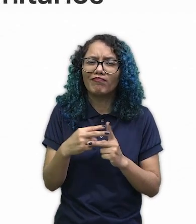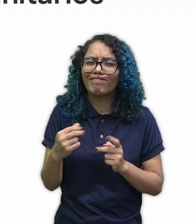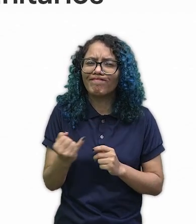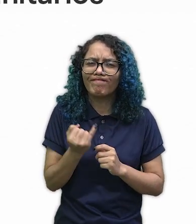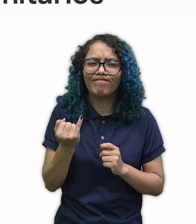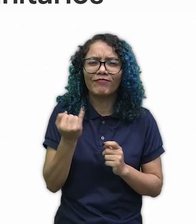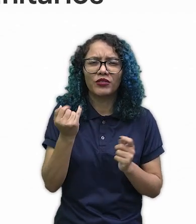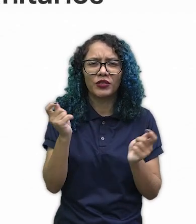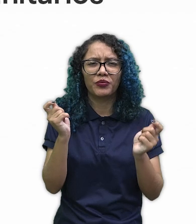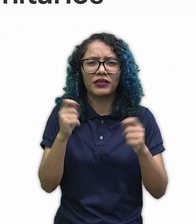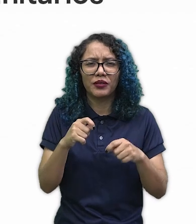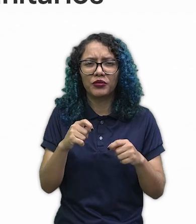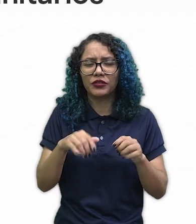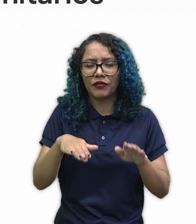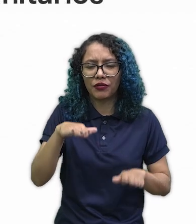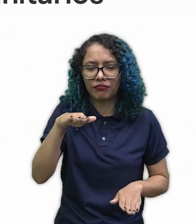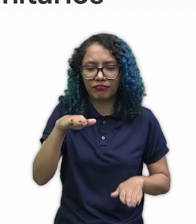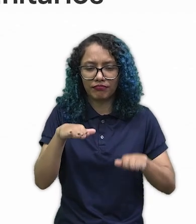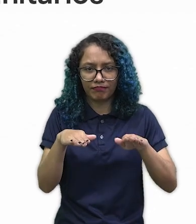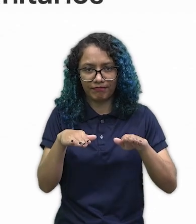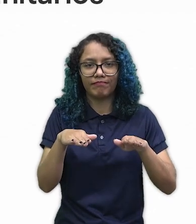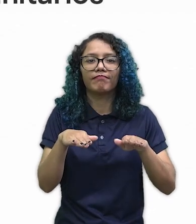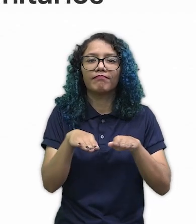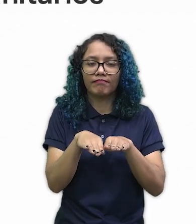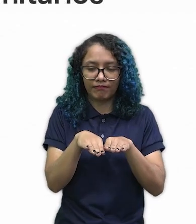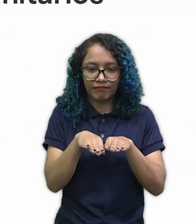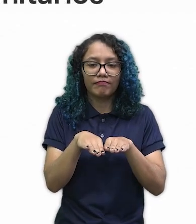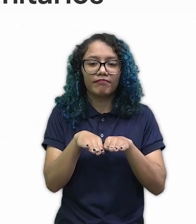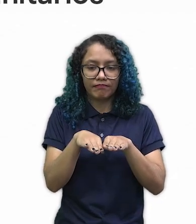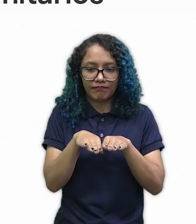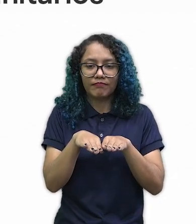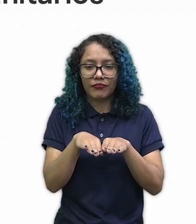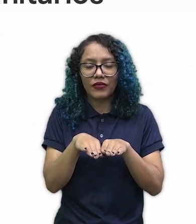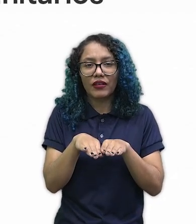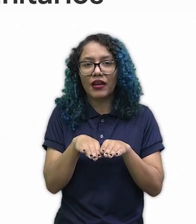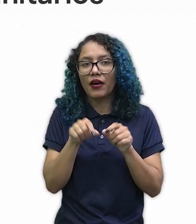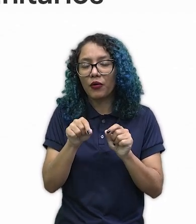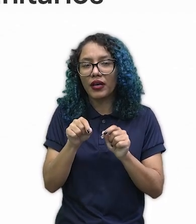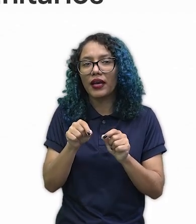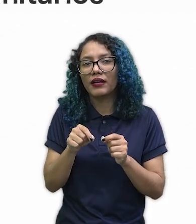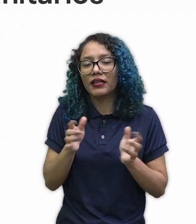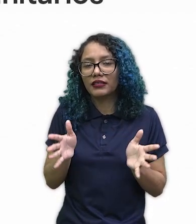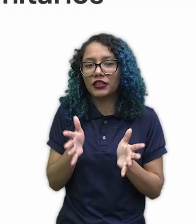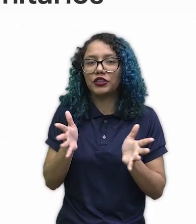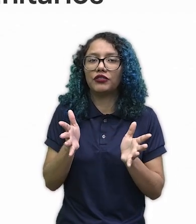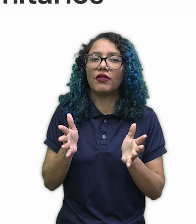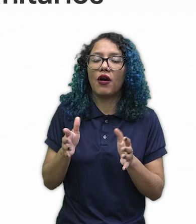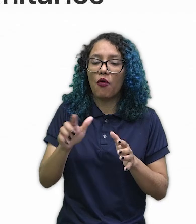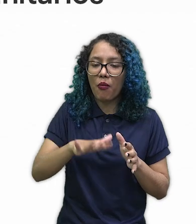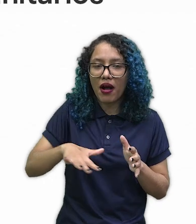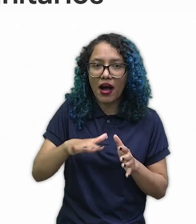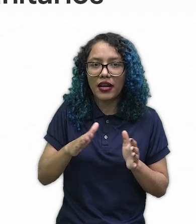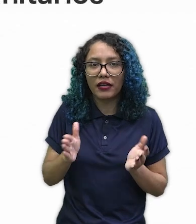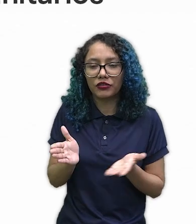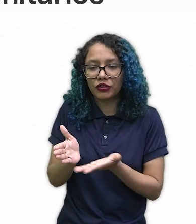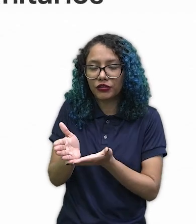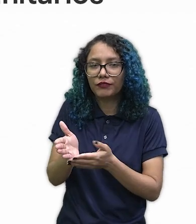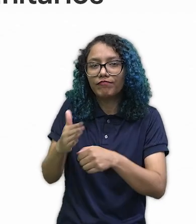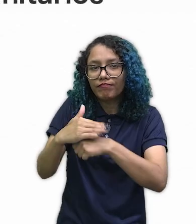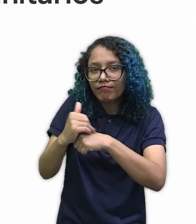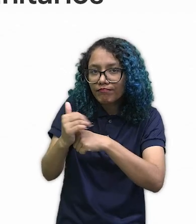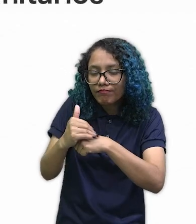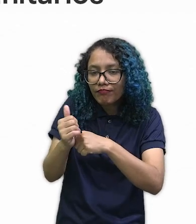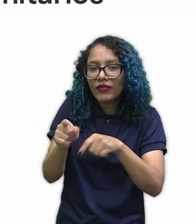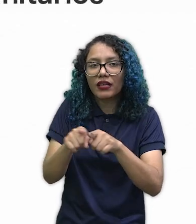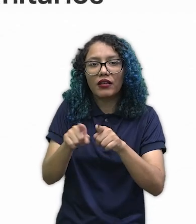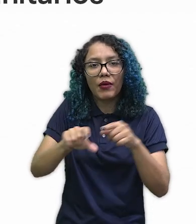para reduzir desigualdades, promovendo um espaço de acolhimento e transformação social. Então